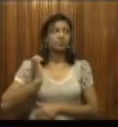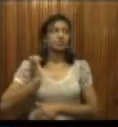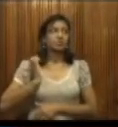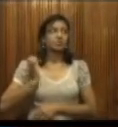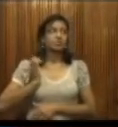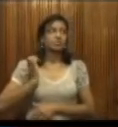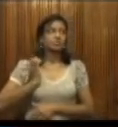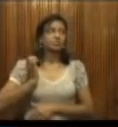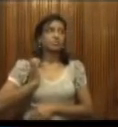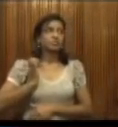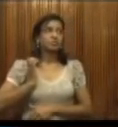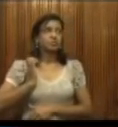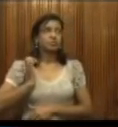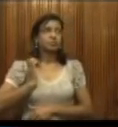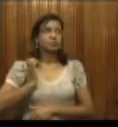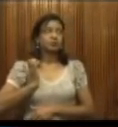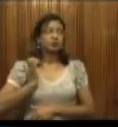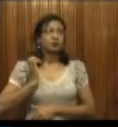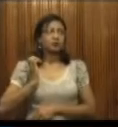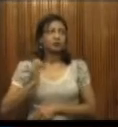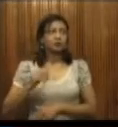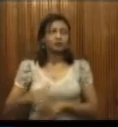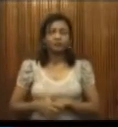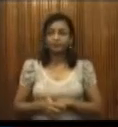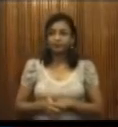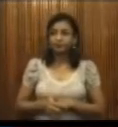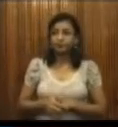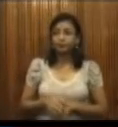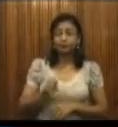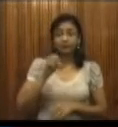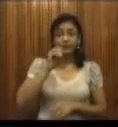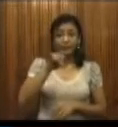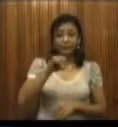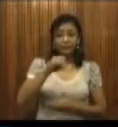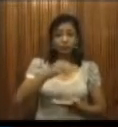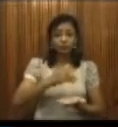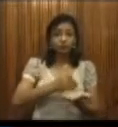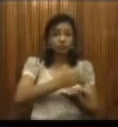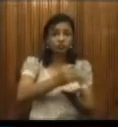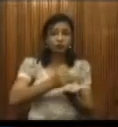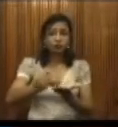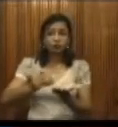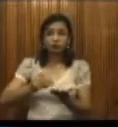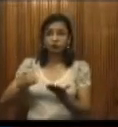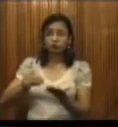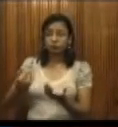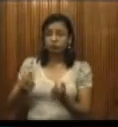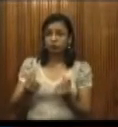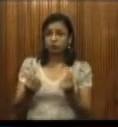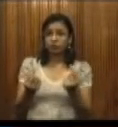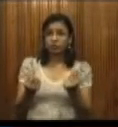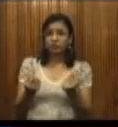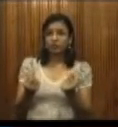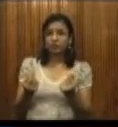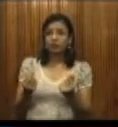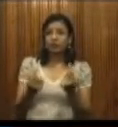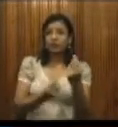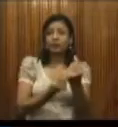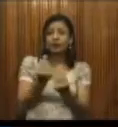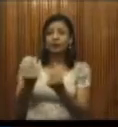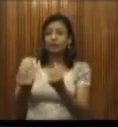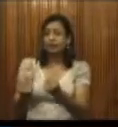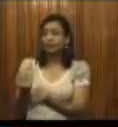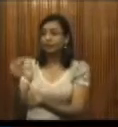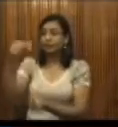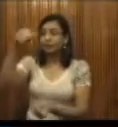cada um dos 6 bilhões de habitantes que havia na Terra. Riquíssimo. Percebe que é mais ou